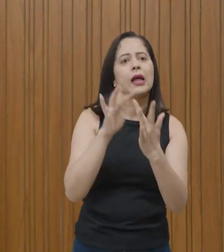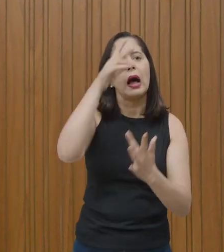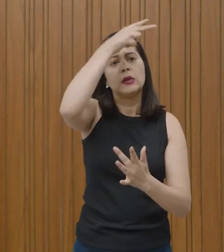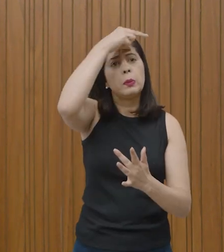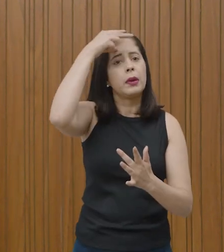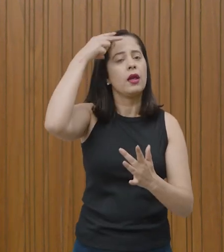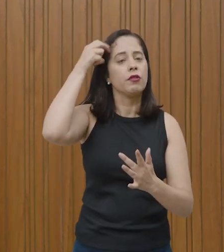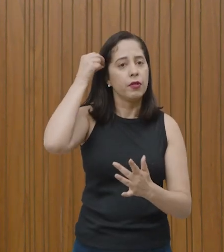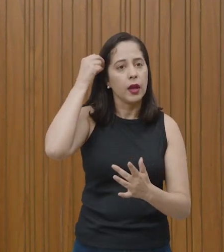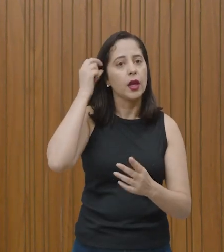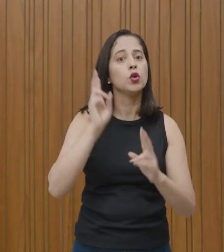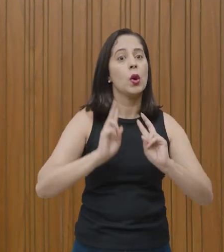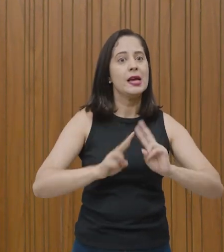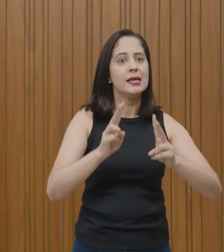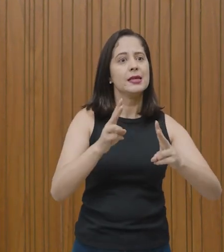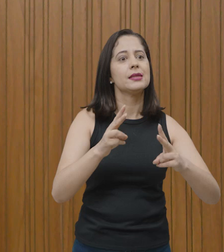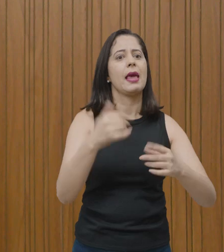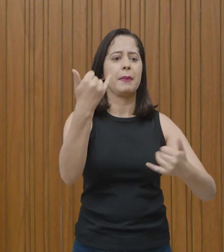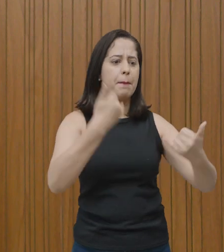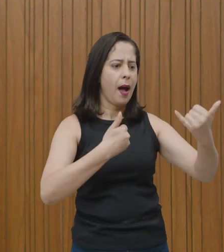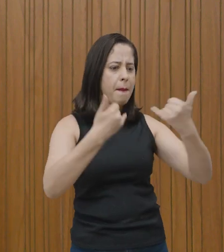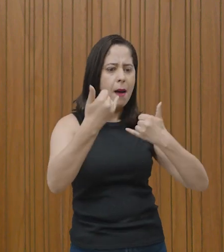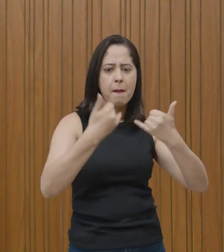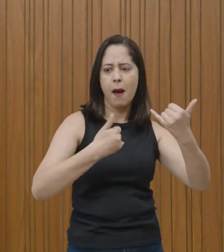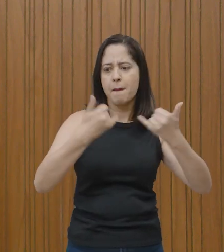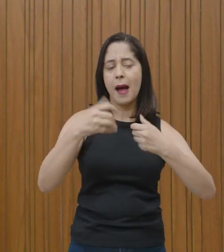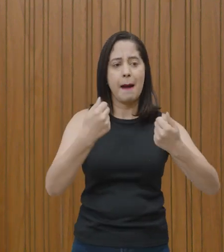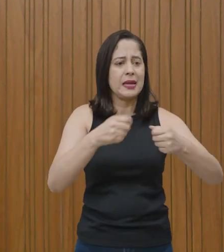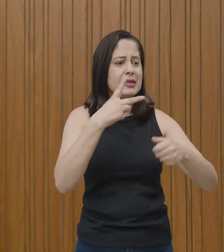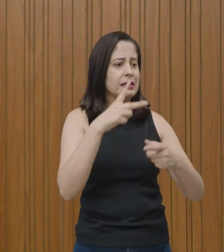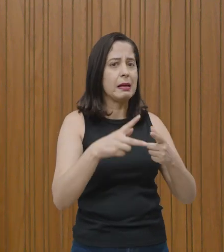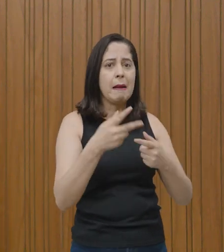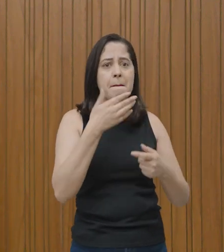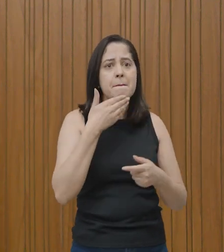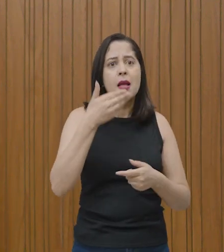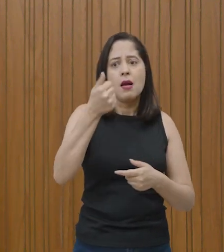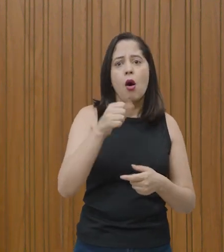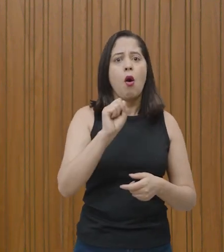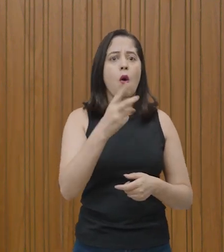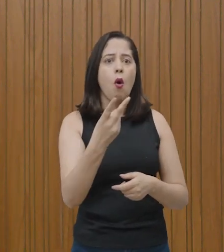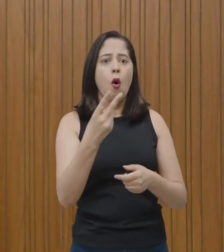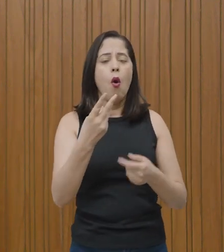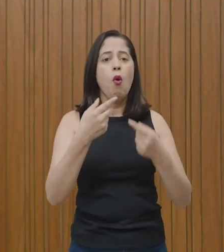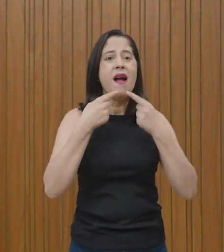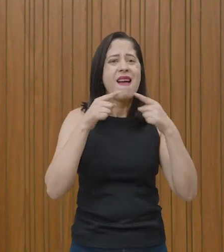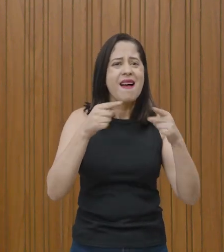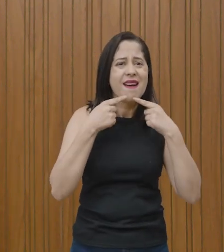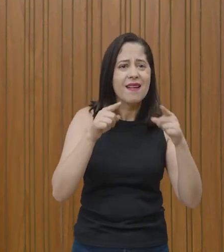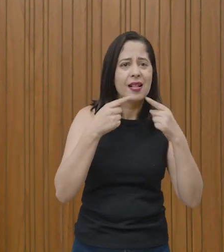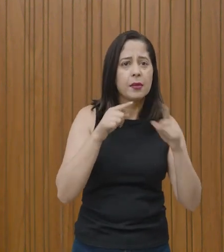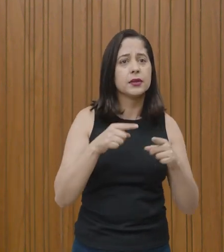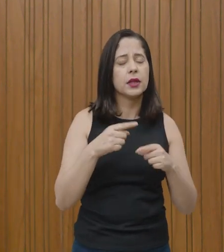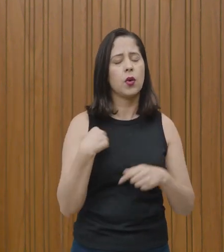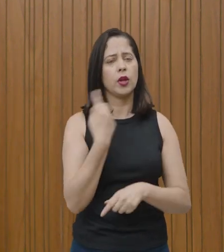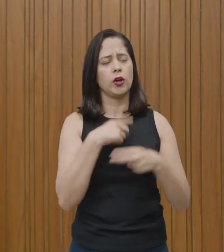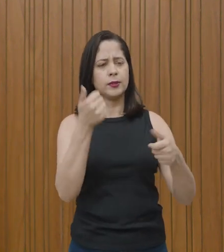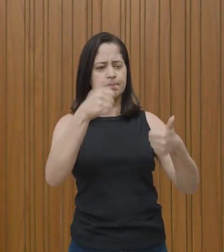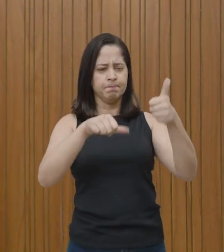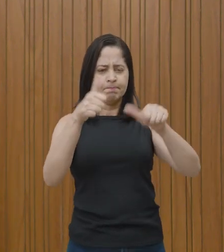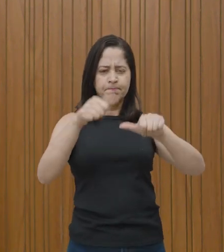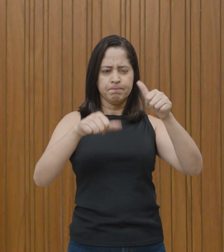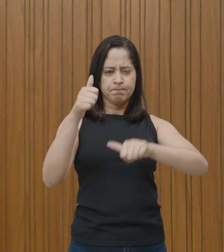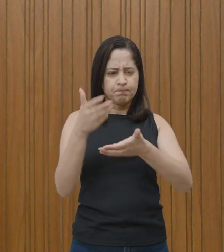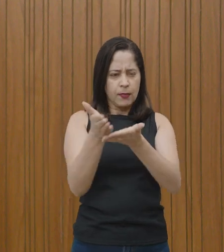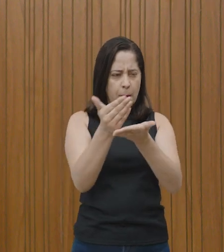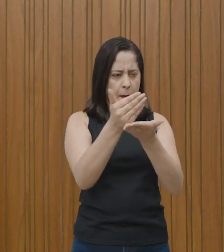executivo, levando as reivindicações de melhorias, de denúncias, né, de reclamações, né, a